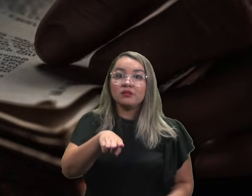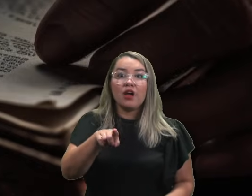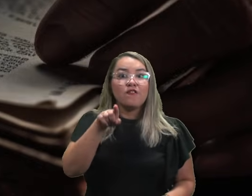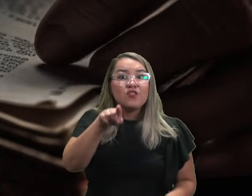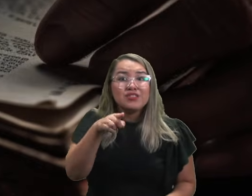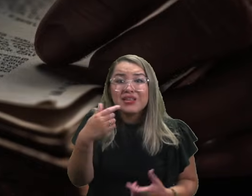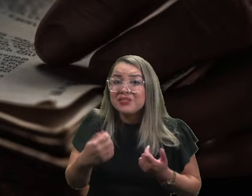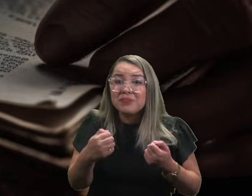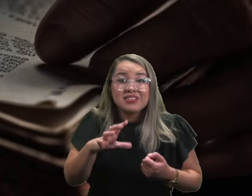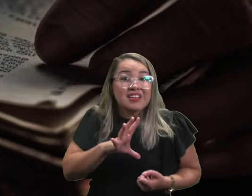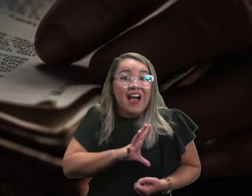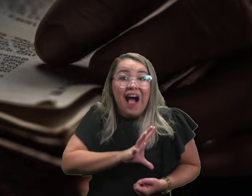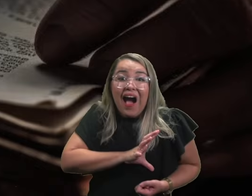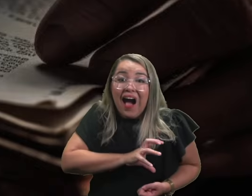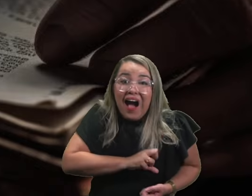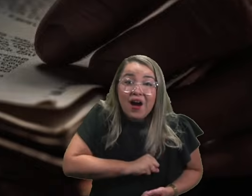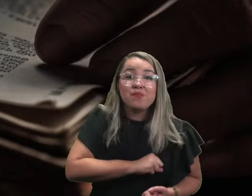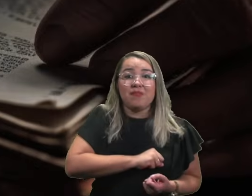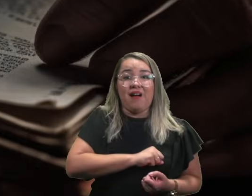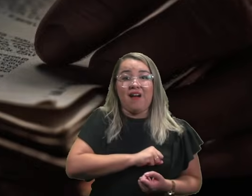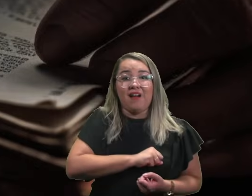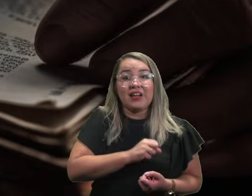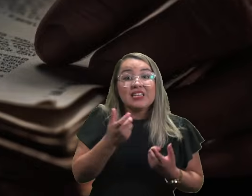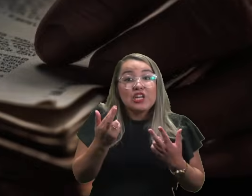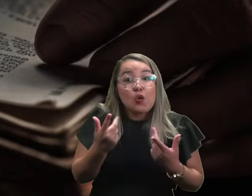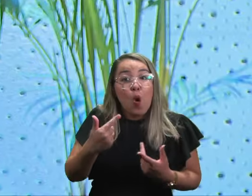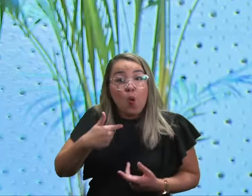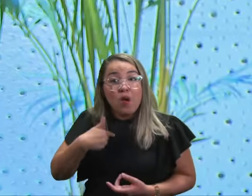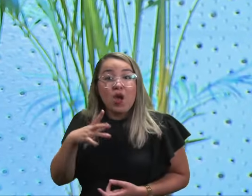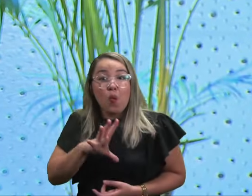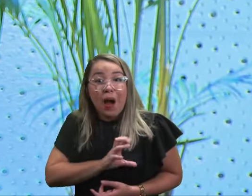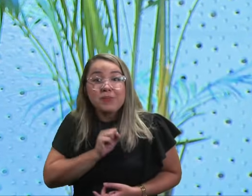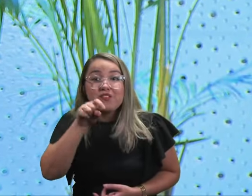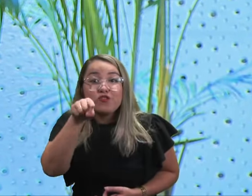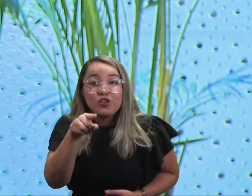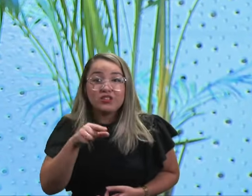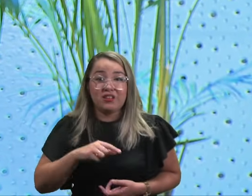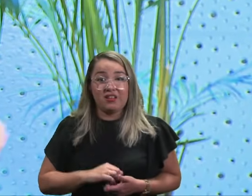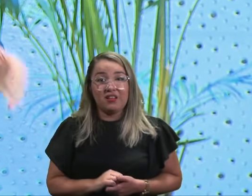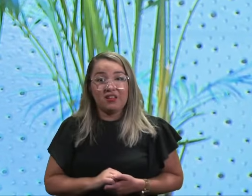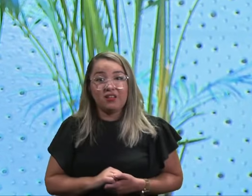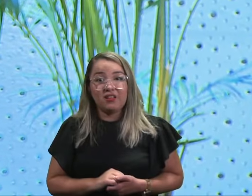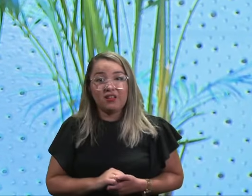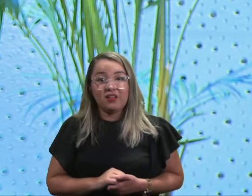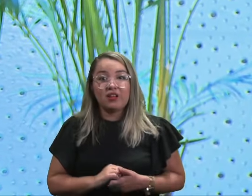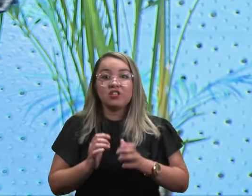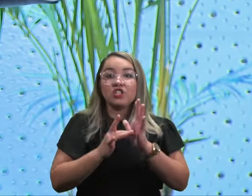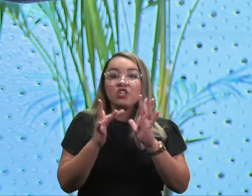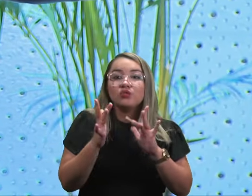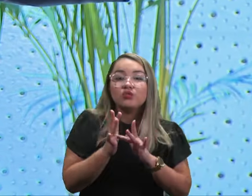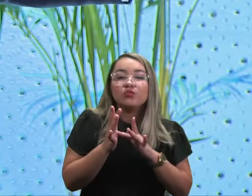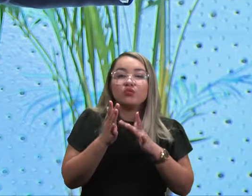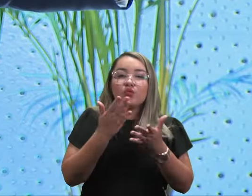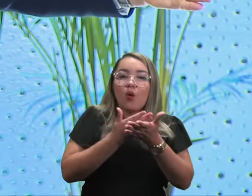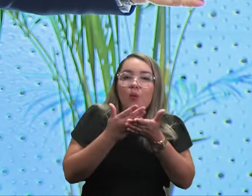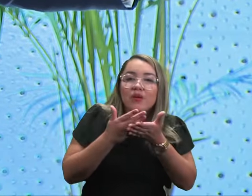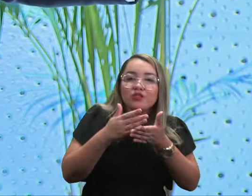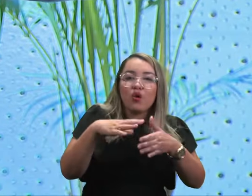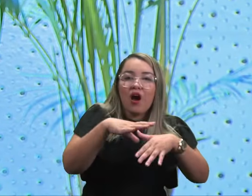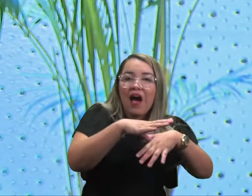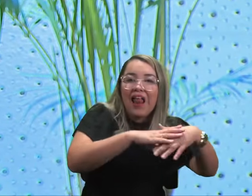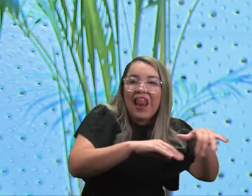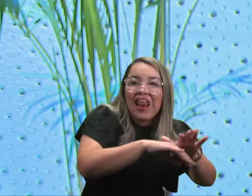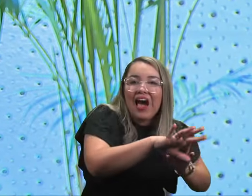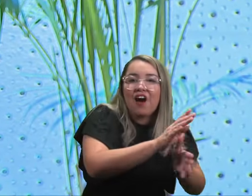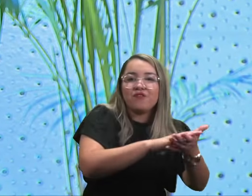eu vos amei. De que forma Jesus estava demonstrando seu amor? Passou a lavar os pés aos discípulos,